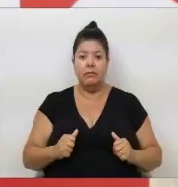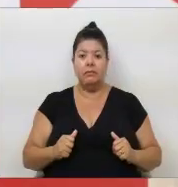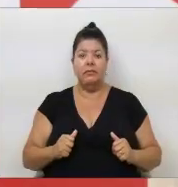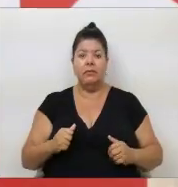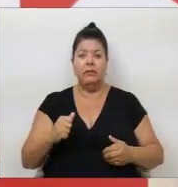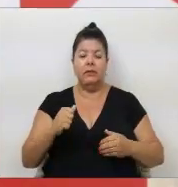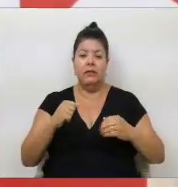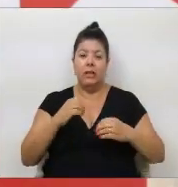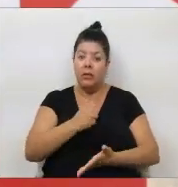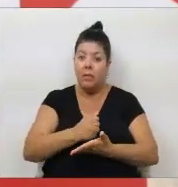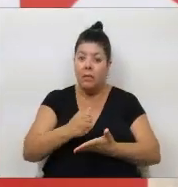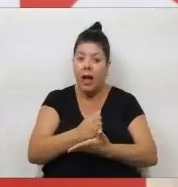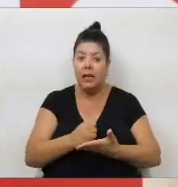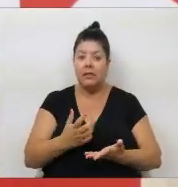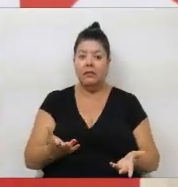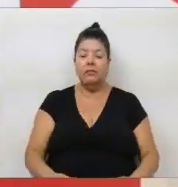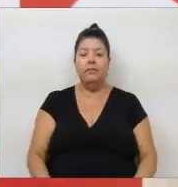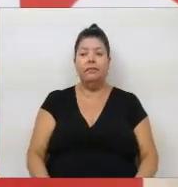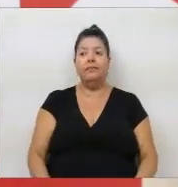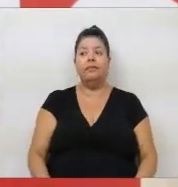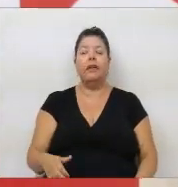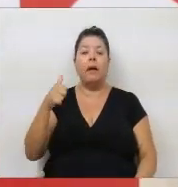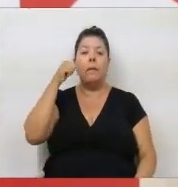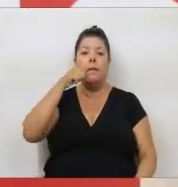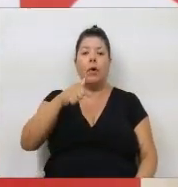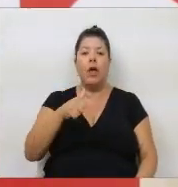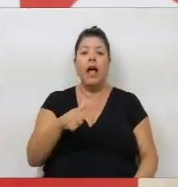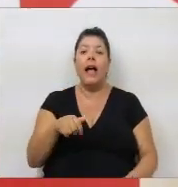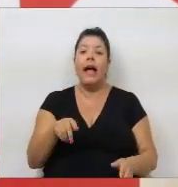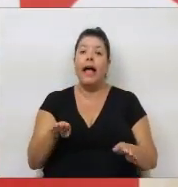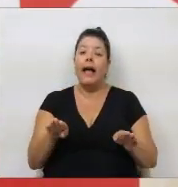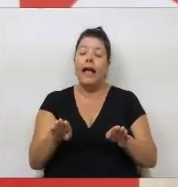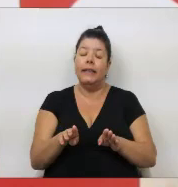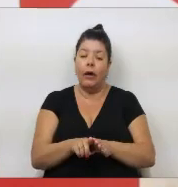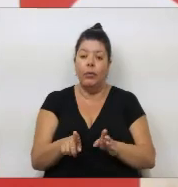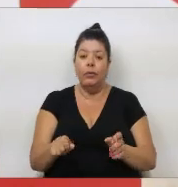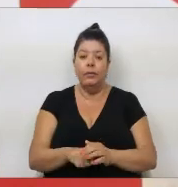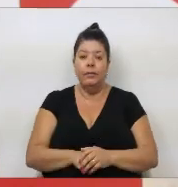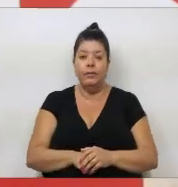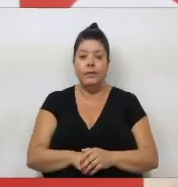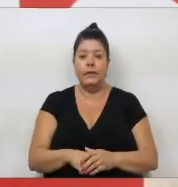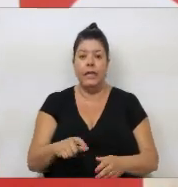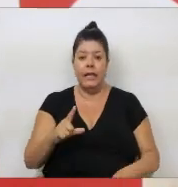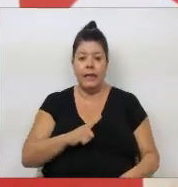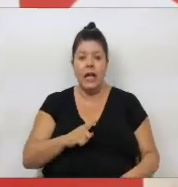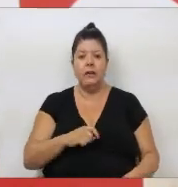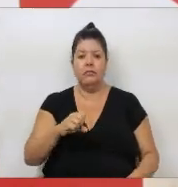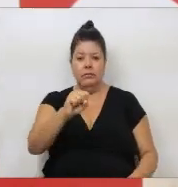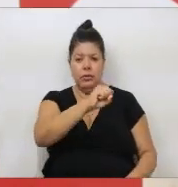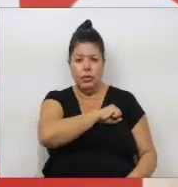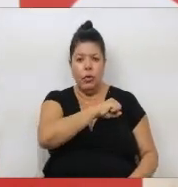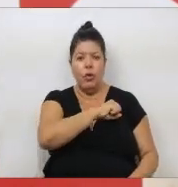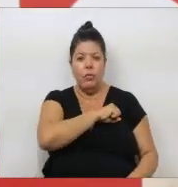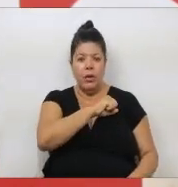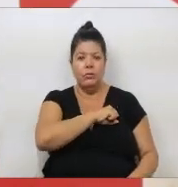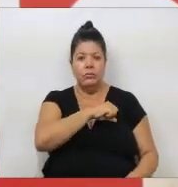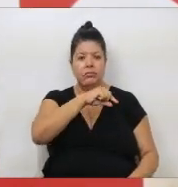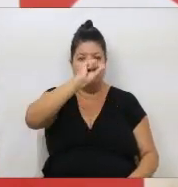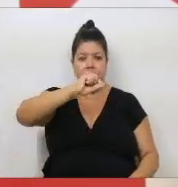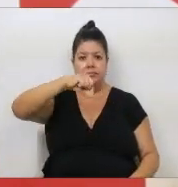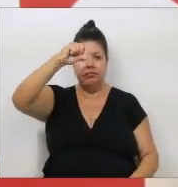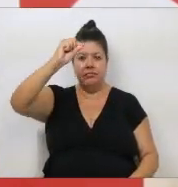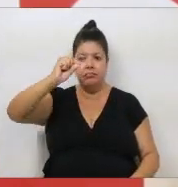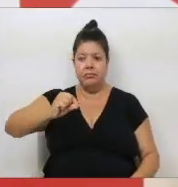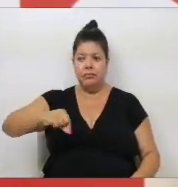imbitubenses? Então, Kleber, assim, ó, a gente tem assim, alguns dados estatísticos, mas um bem simples, assim,